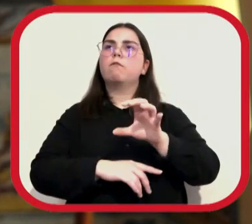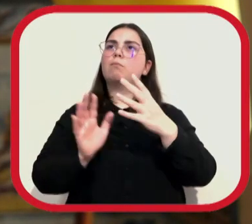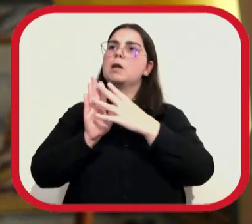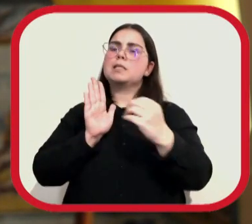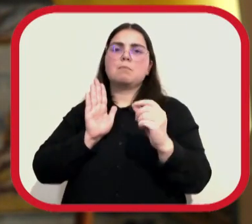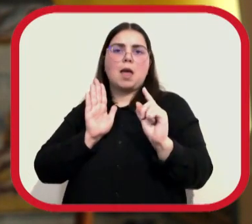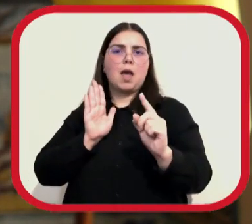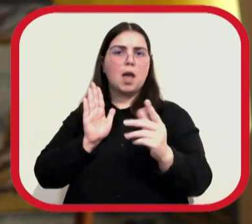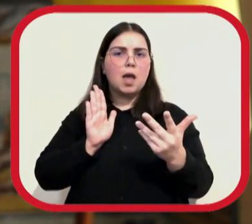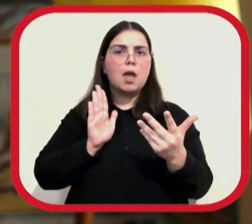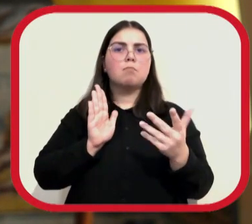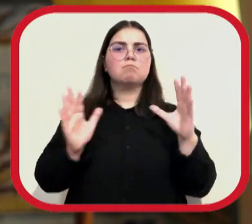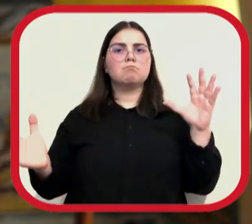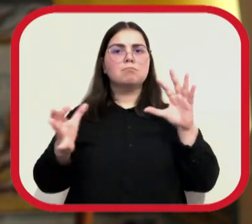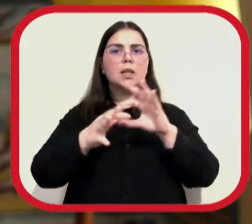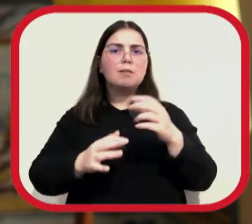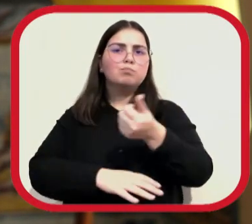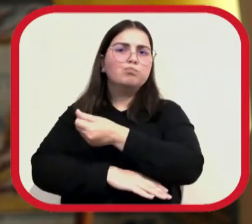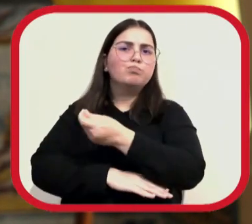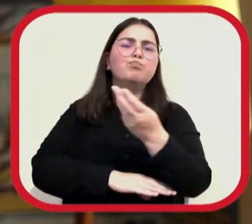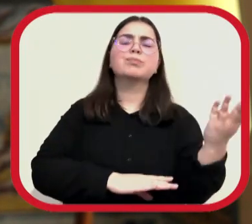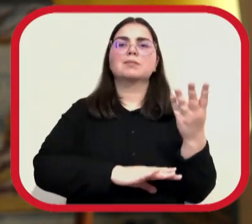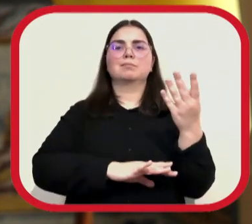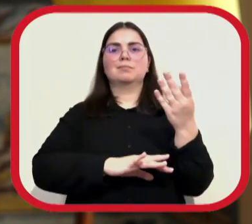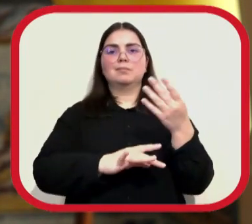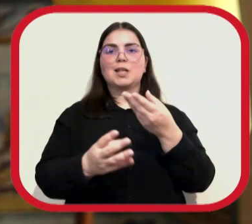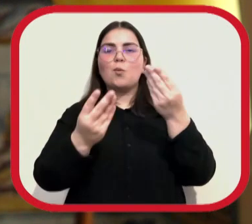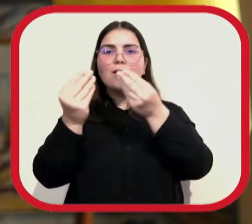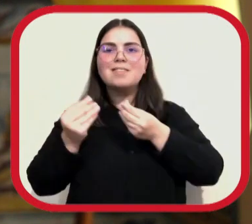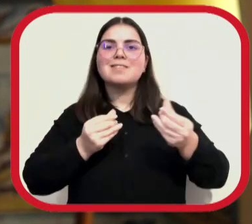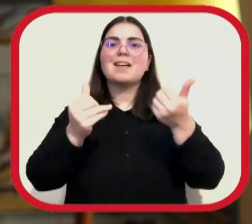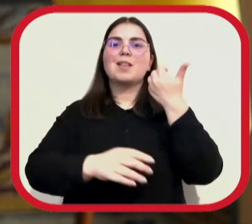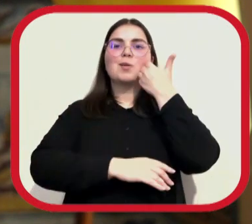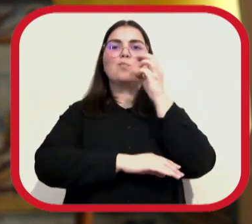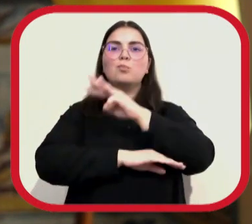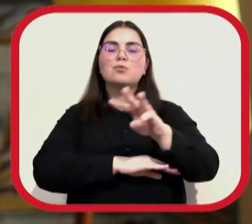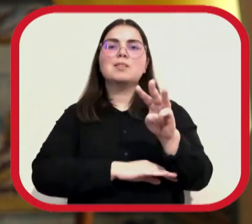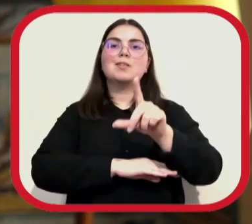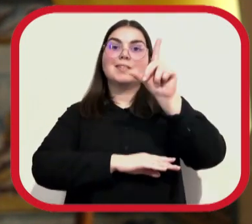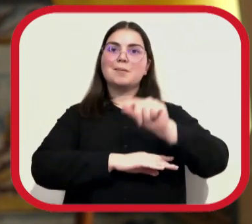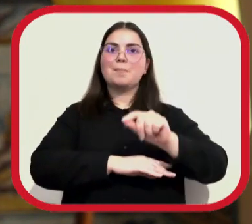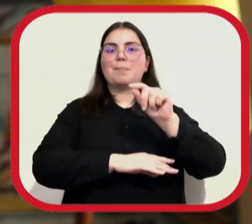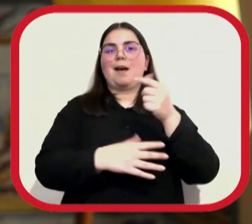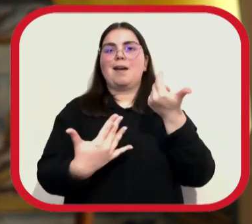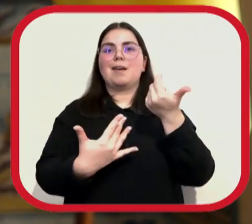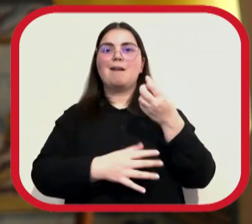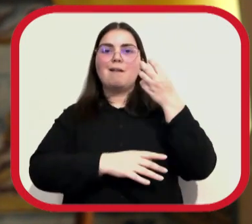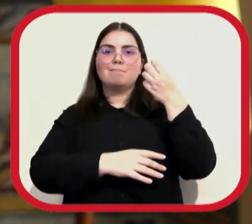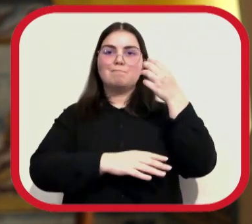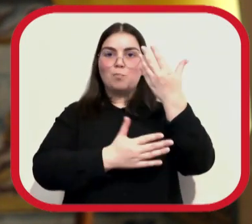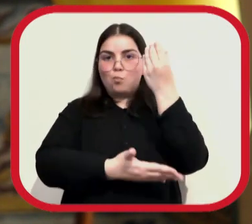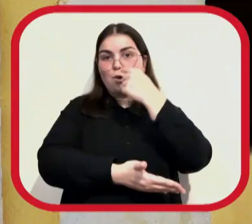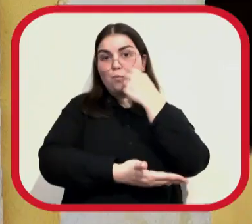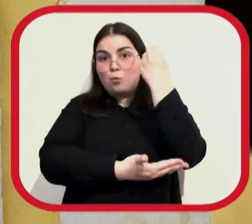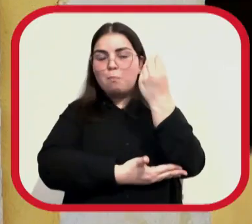bastante exemplar no referente ao número e à qualidade dos seus museus e monumentos. E depois também é